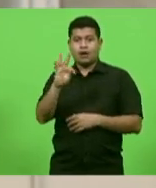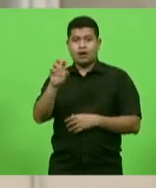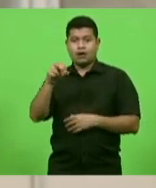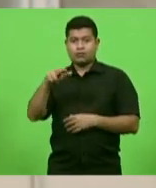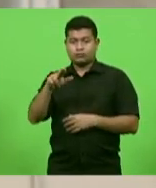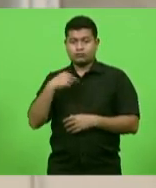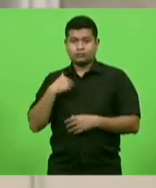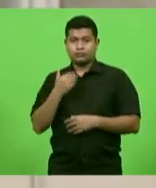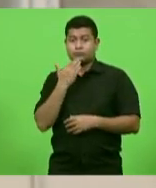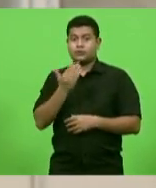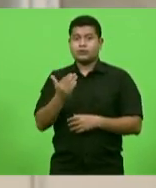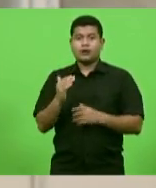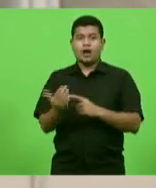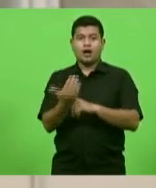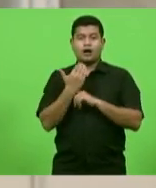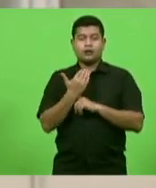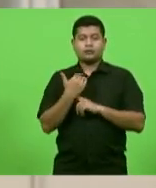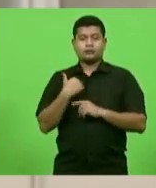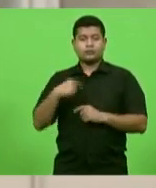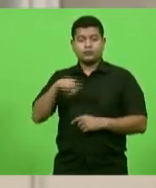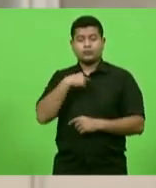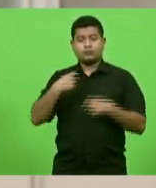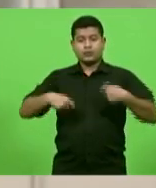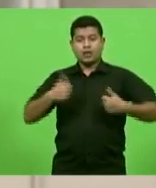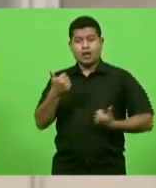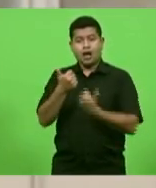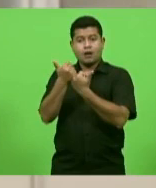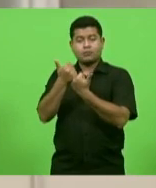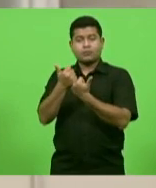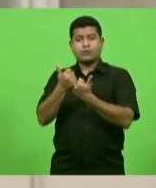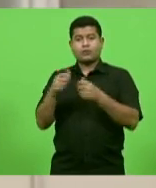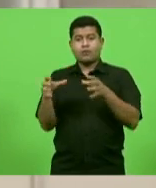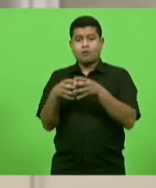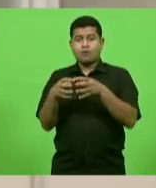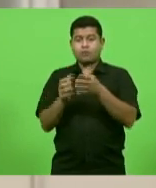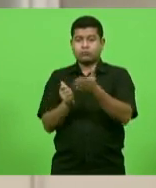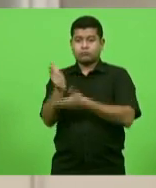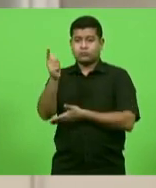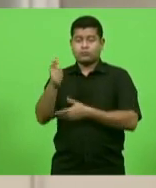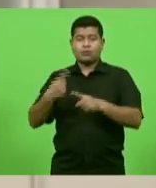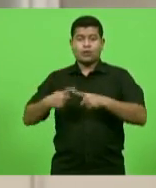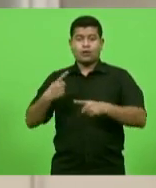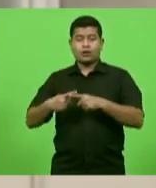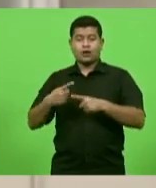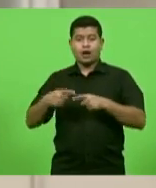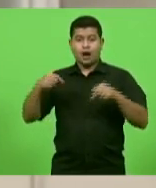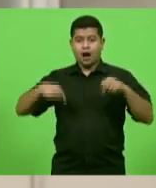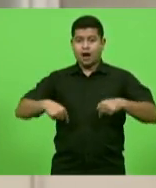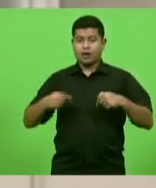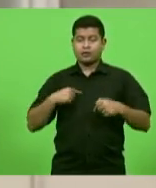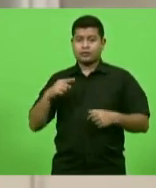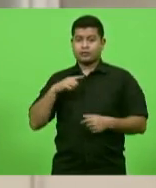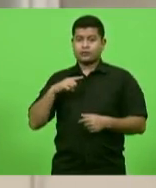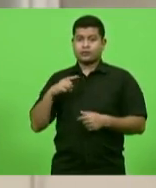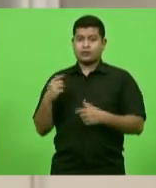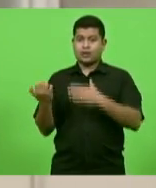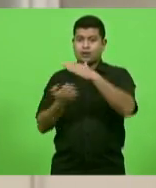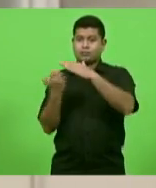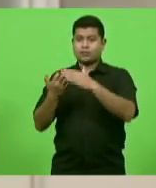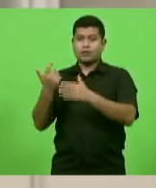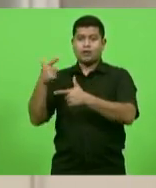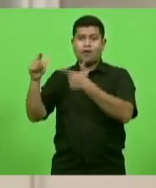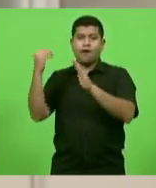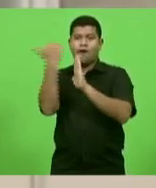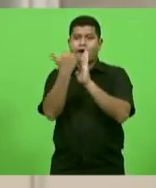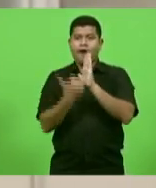posso ajudar eu falei nós precisamos é apoio aqui para o grupo nas compras porque nós estamos com fornecedores de